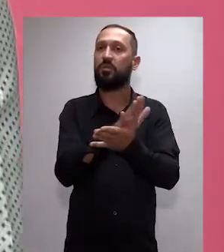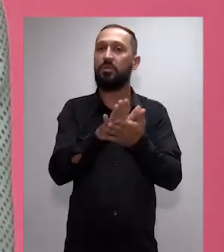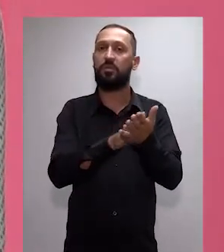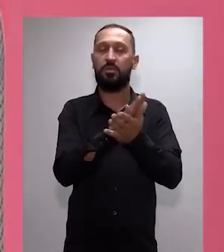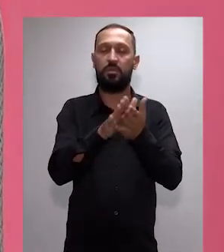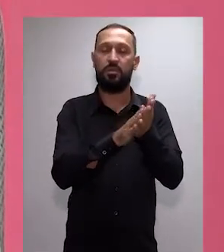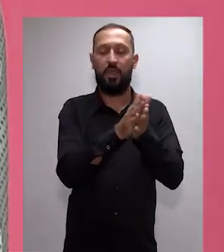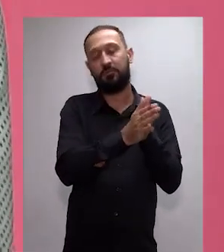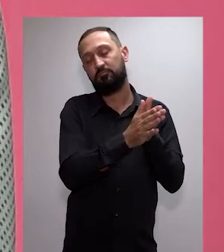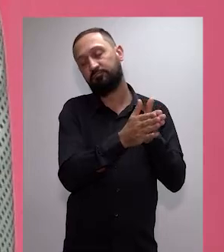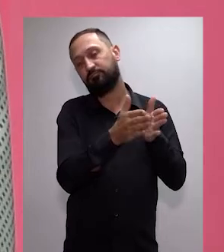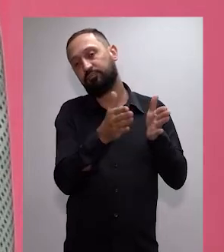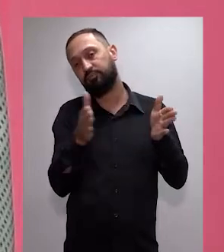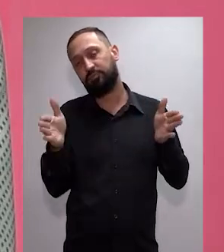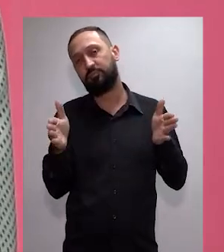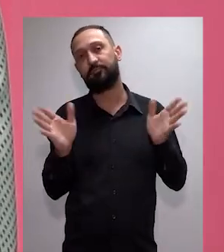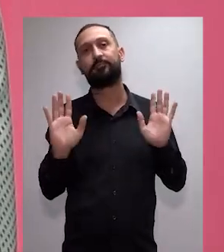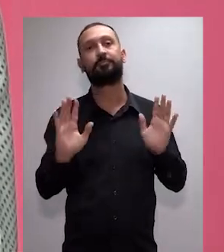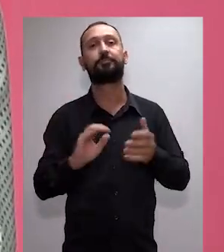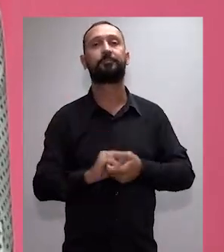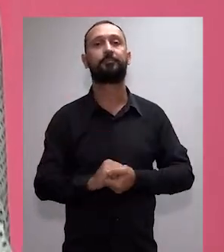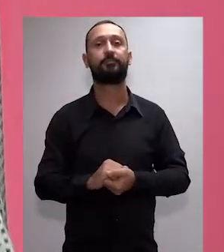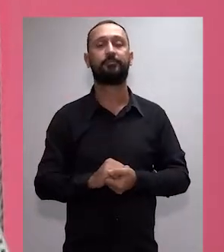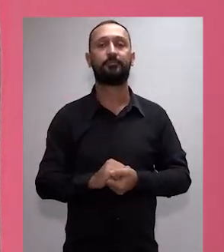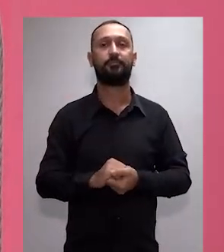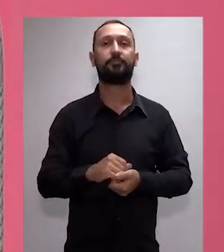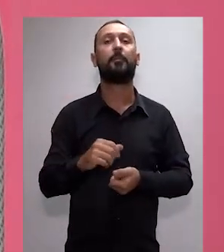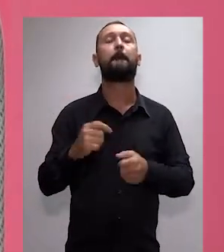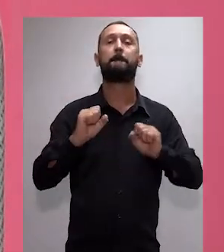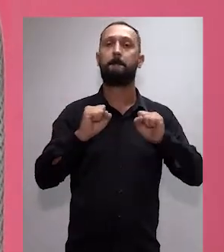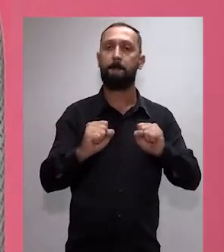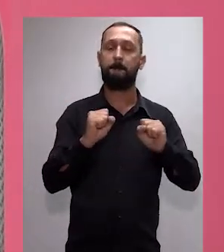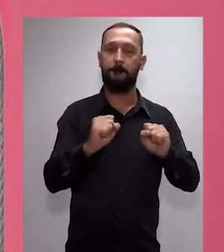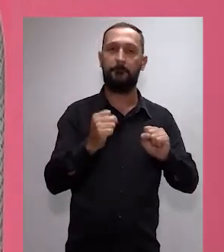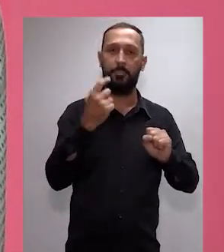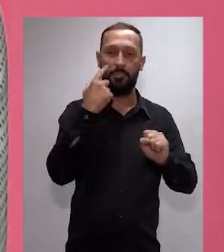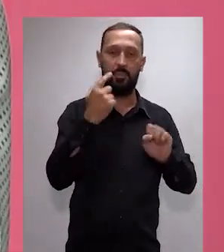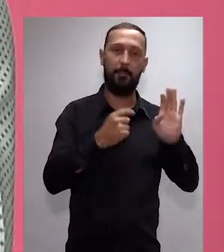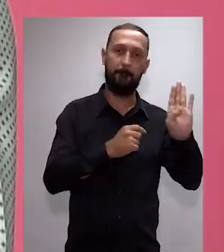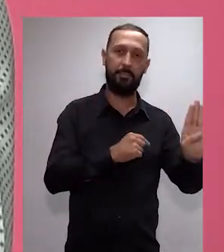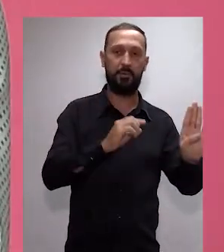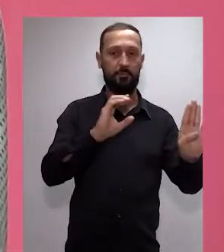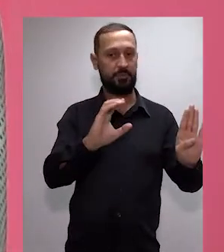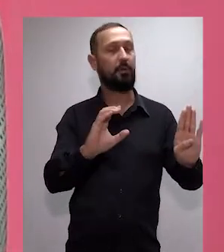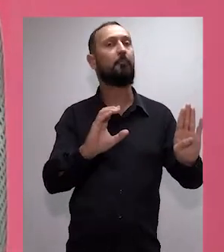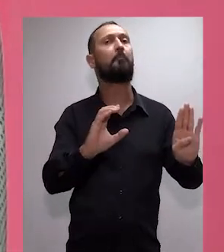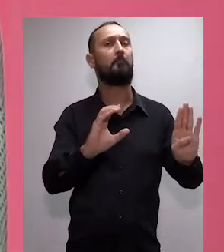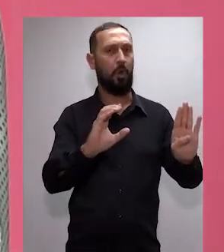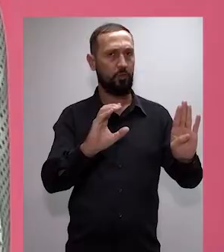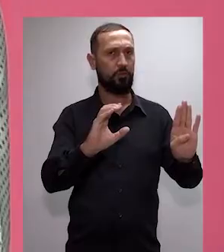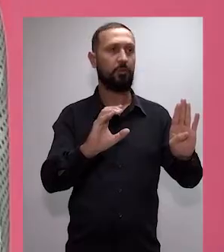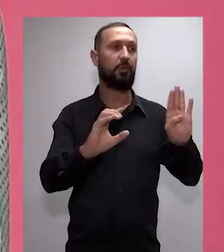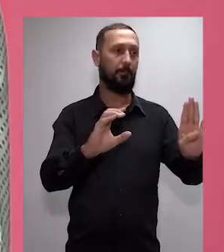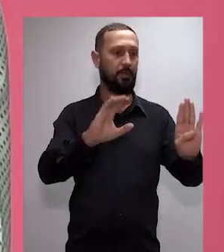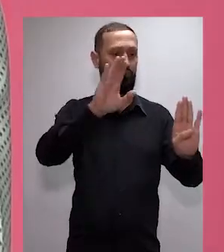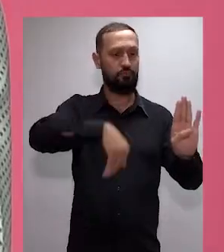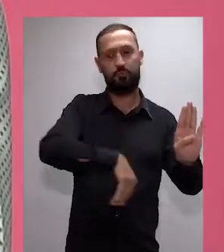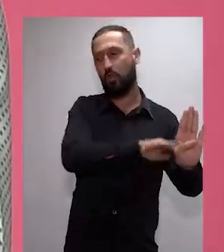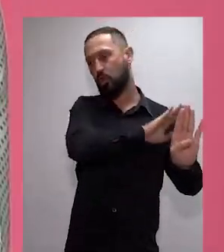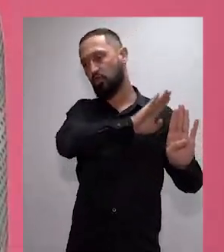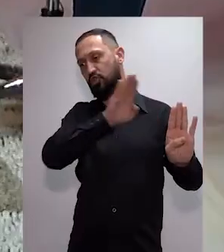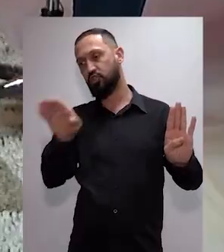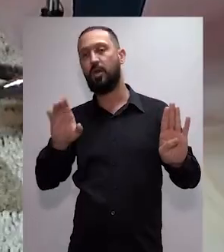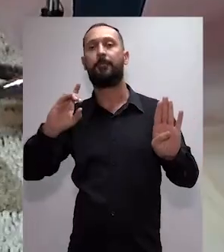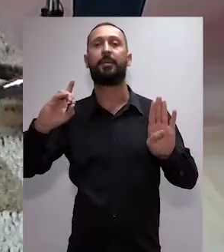infrações gravíssimas que eu citei da categoria anteriormente. Então é possível você mudar da categoria B para C, da categoria